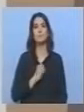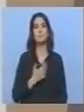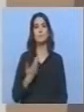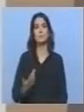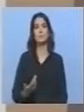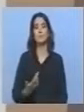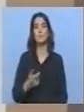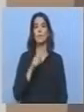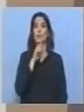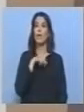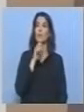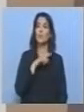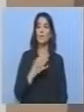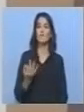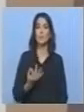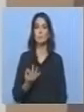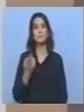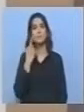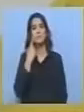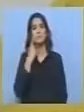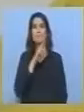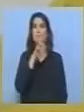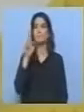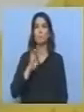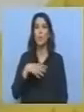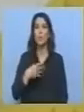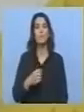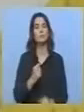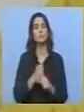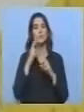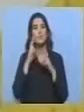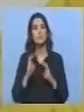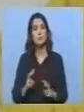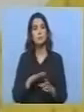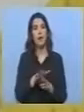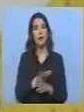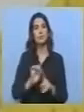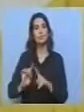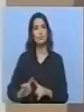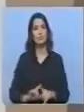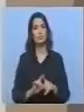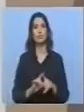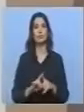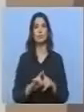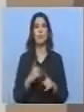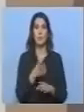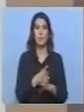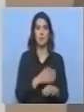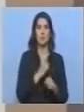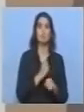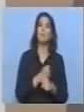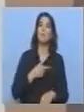que teve oportunidade de conhecer o mundo e de fazer investigação noutros cenários. Eu fiz uma parte do trabalho de doutoramento